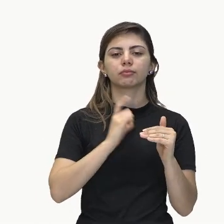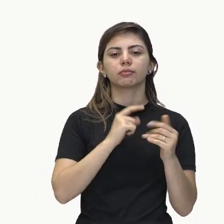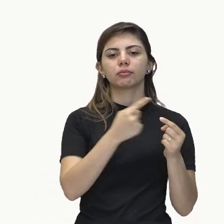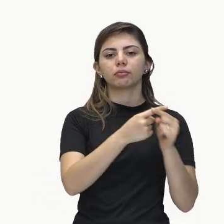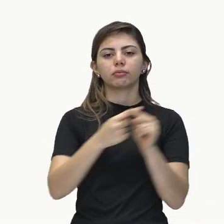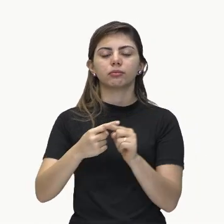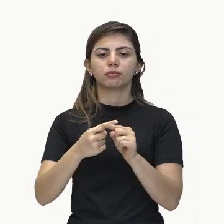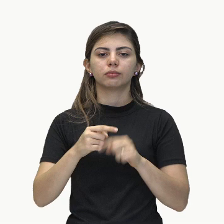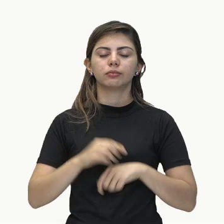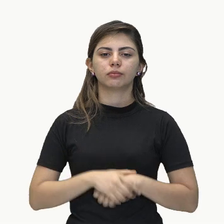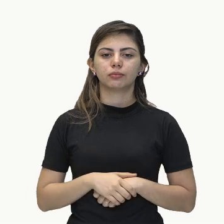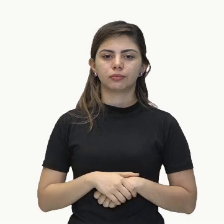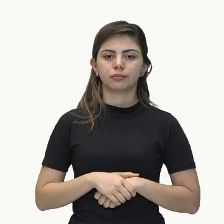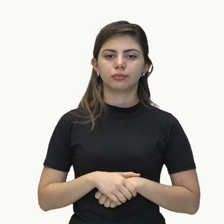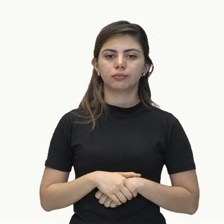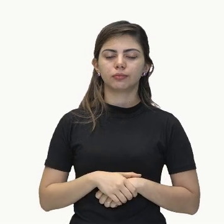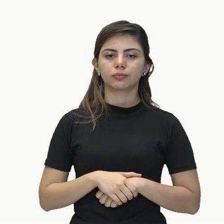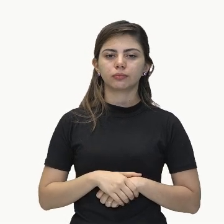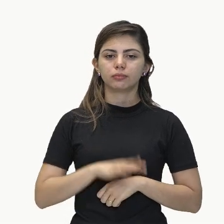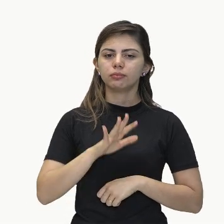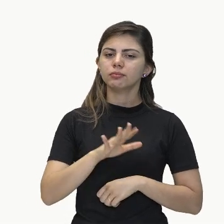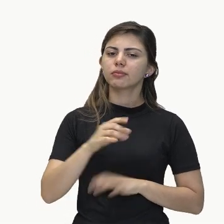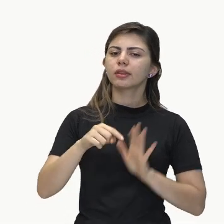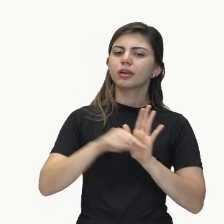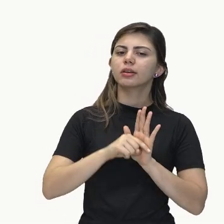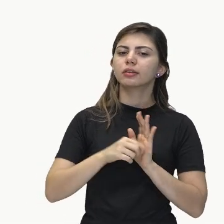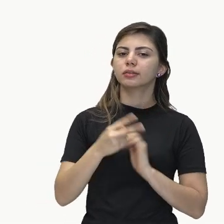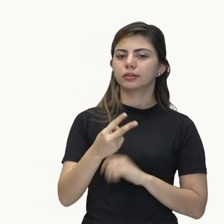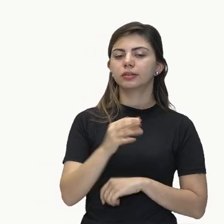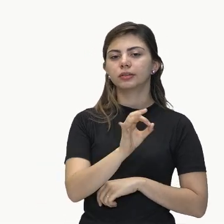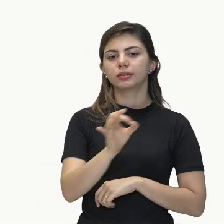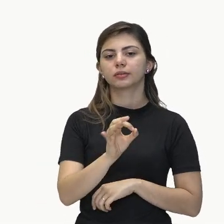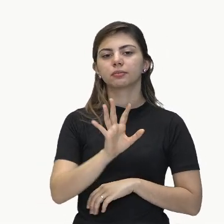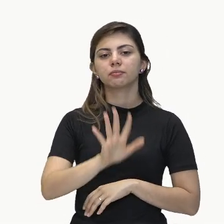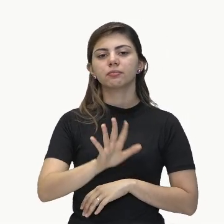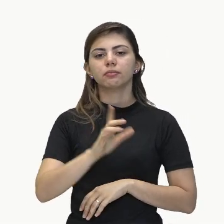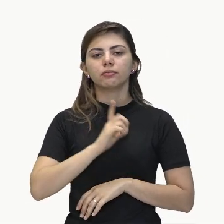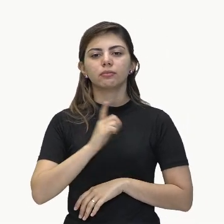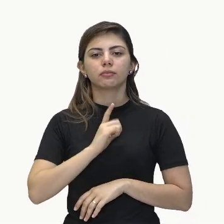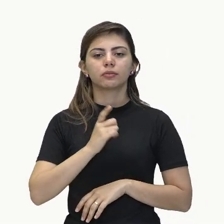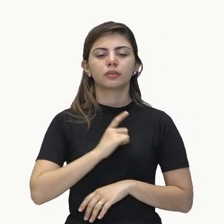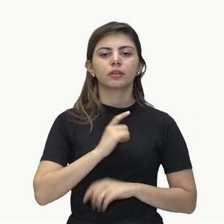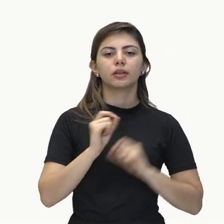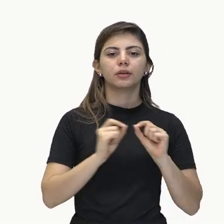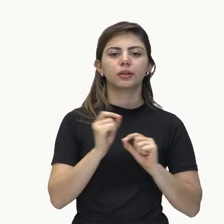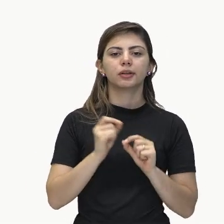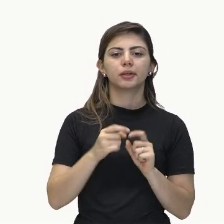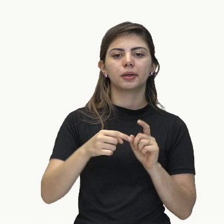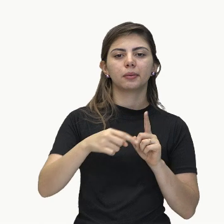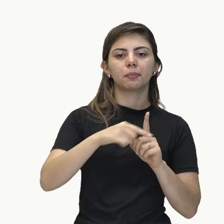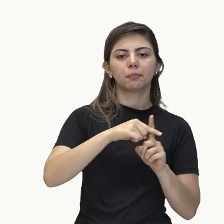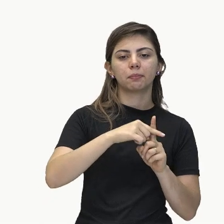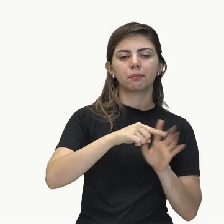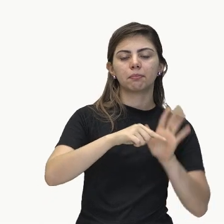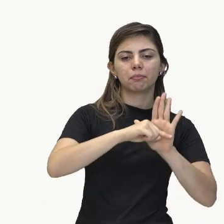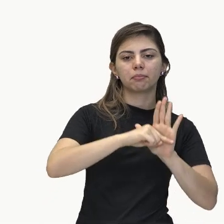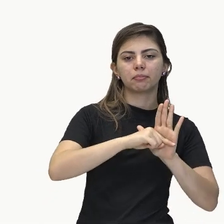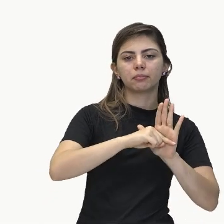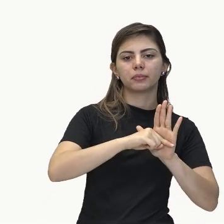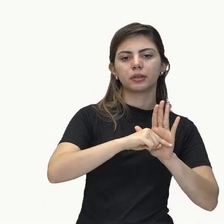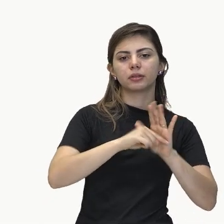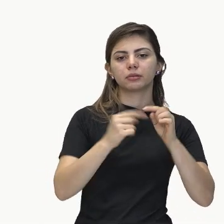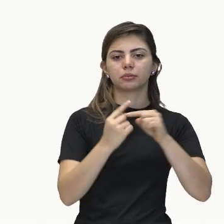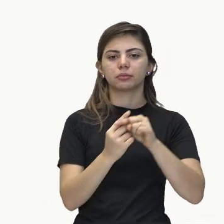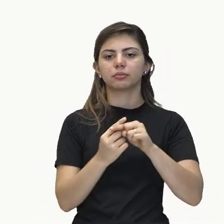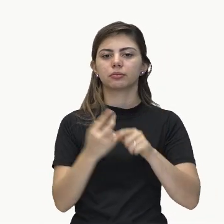segunda. Professor, o coeficiente não era menos 2? Certo, mas se eu for multiplicar aqui por menos 2, observe que aqui vai ficar sinal